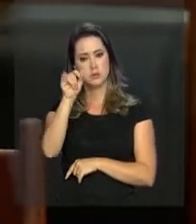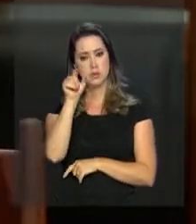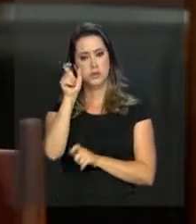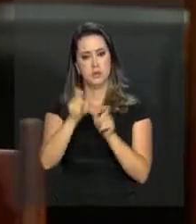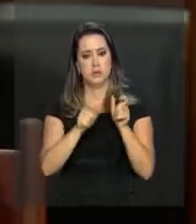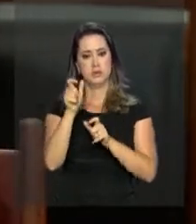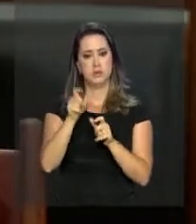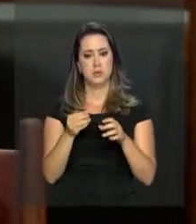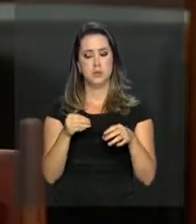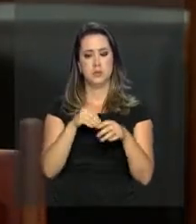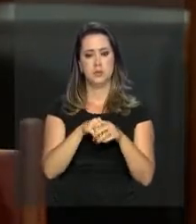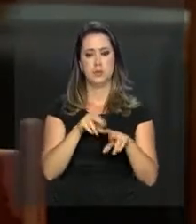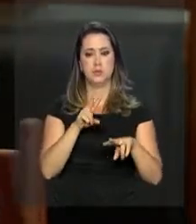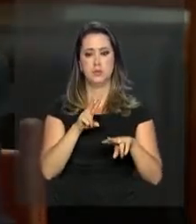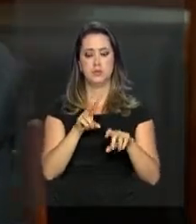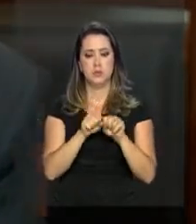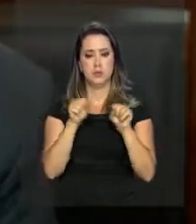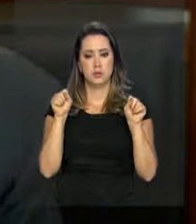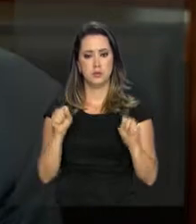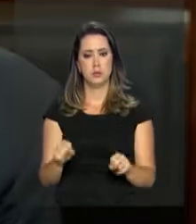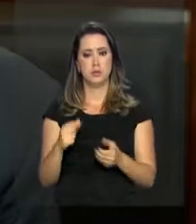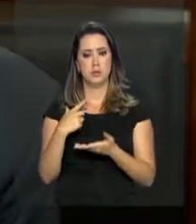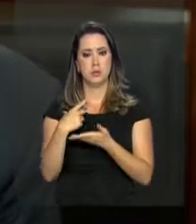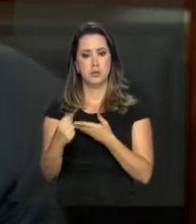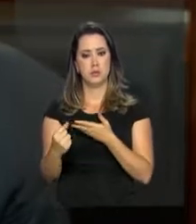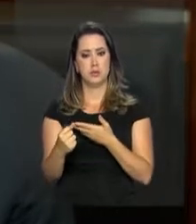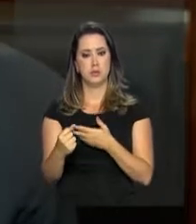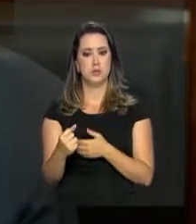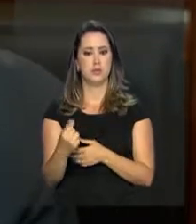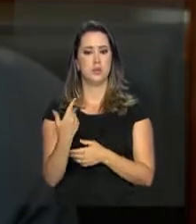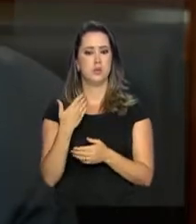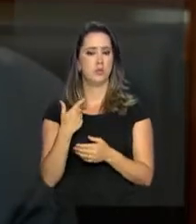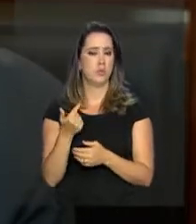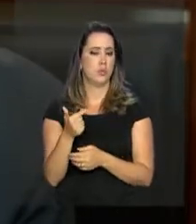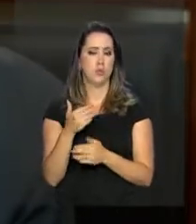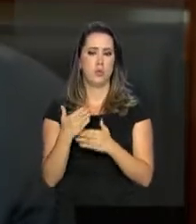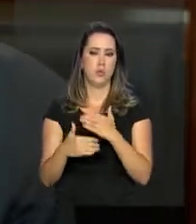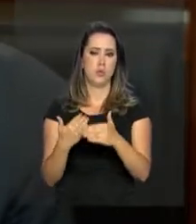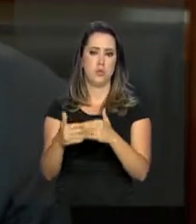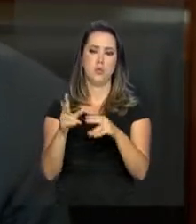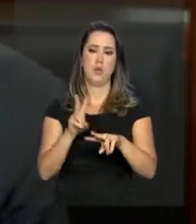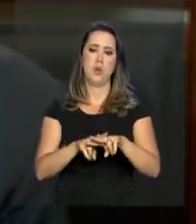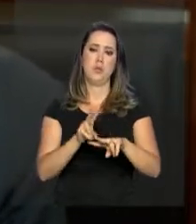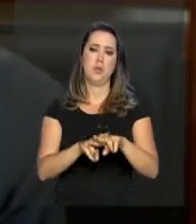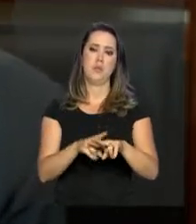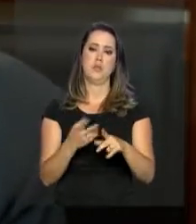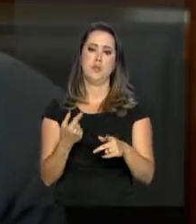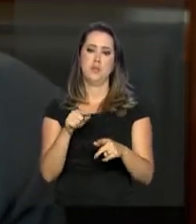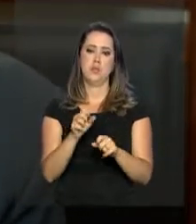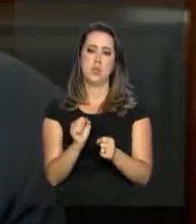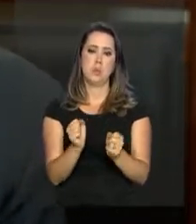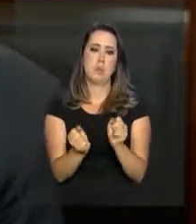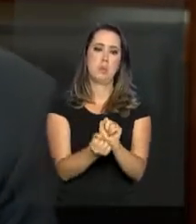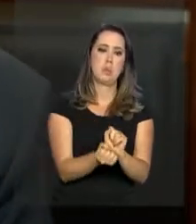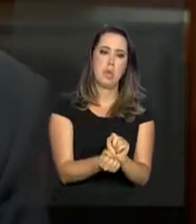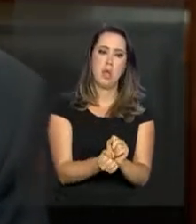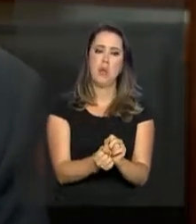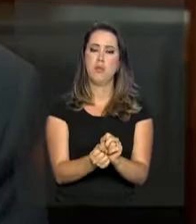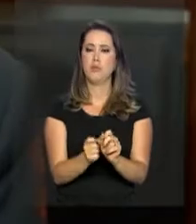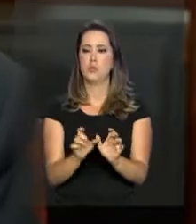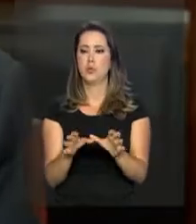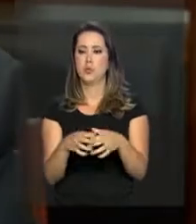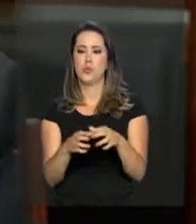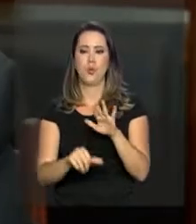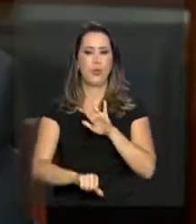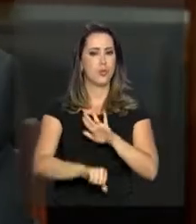aqueles dentro do sistema que saem do sistema não permaneçam presos não permaneça escravos das facções